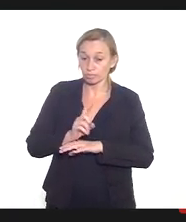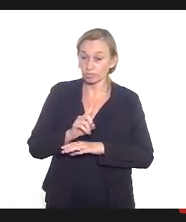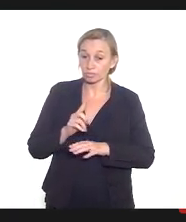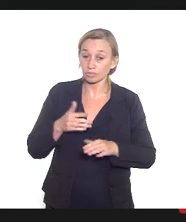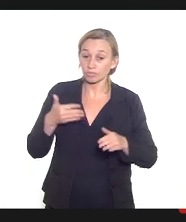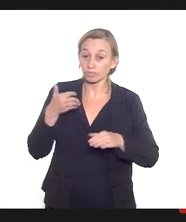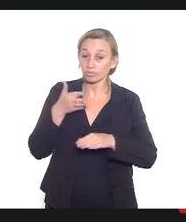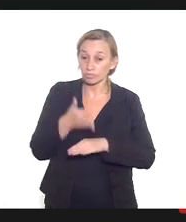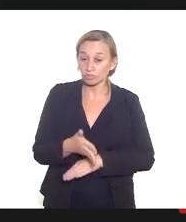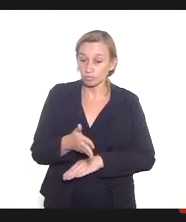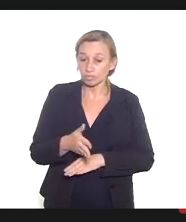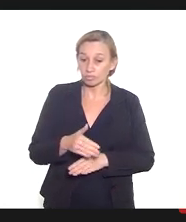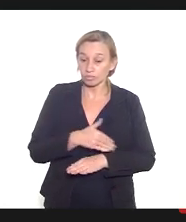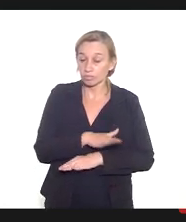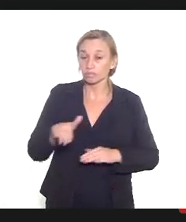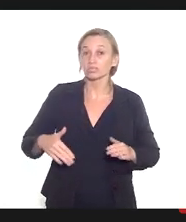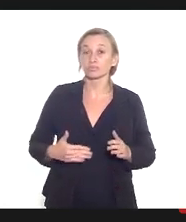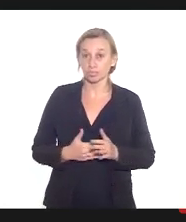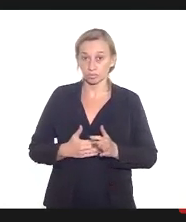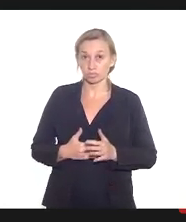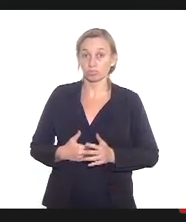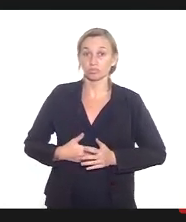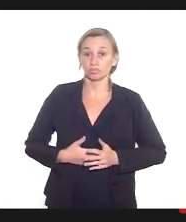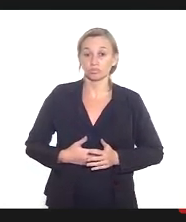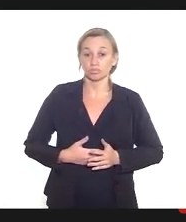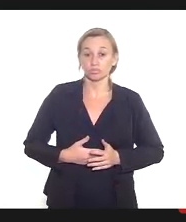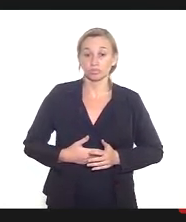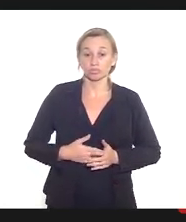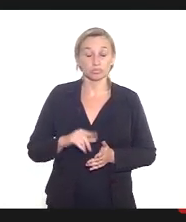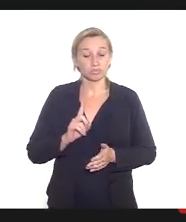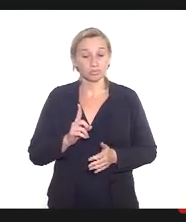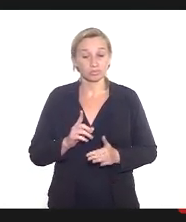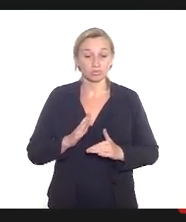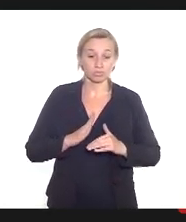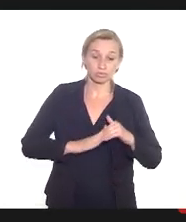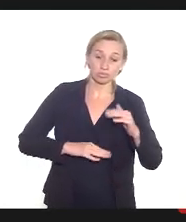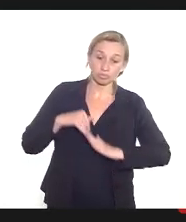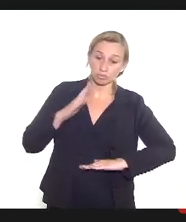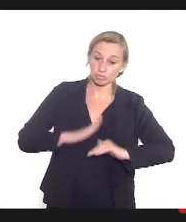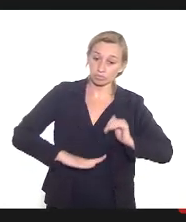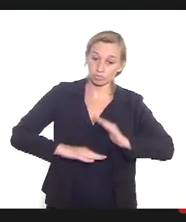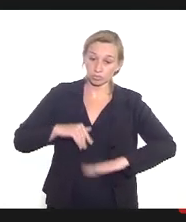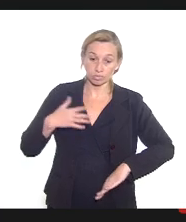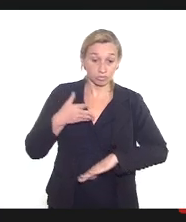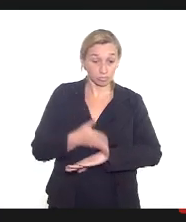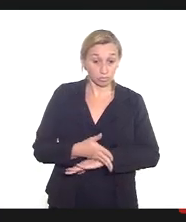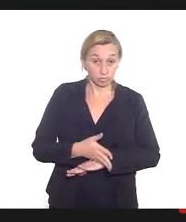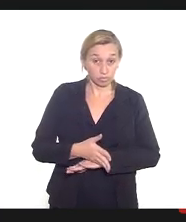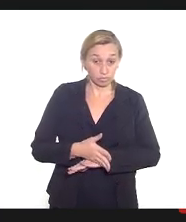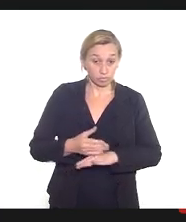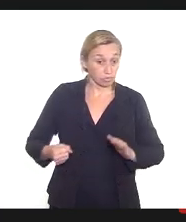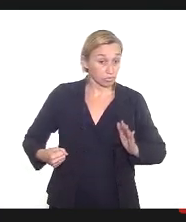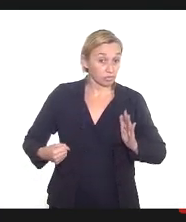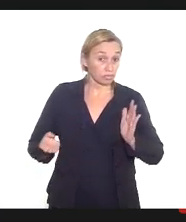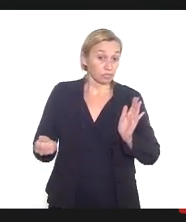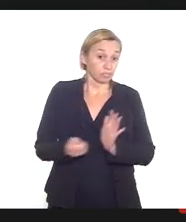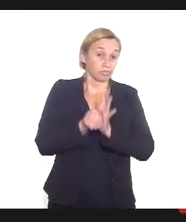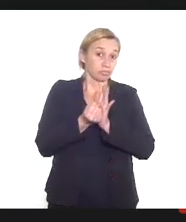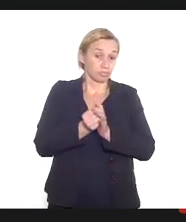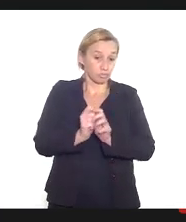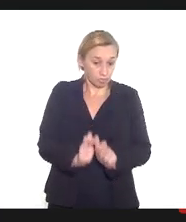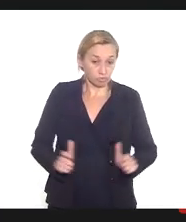atingem a população em atingem os profissionais é de uma de um impacto tão grande